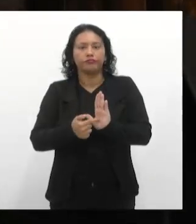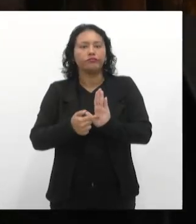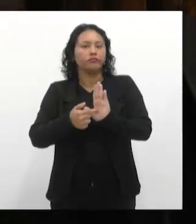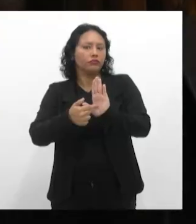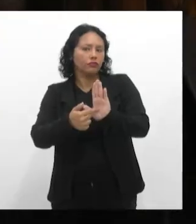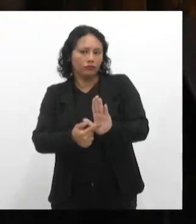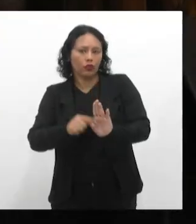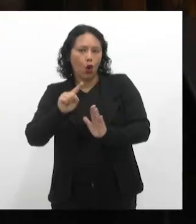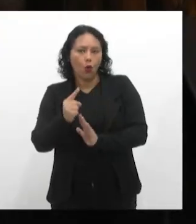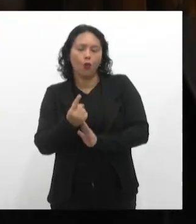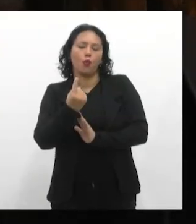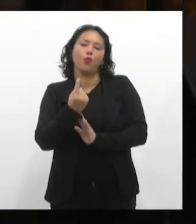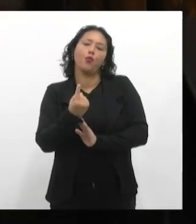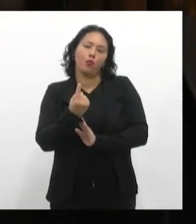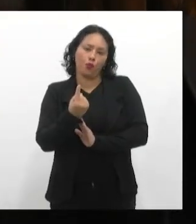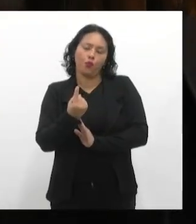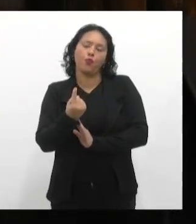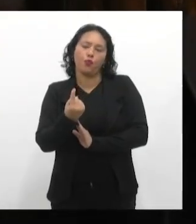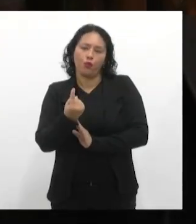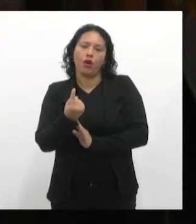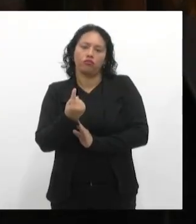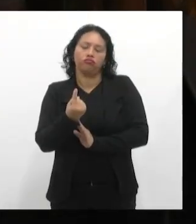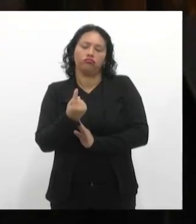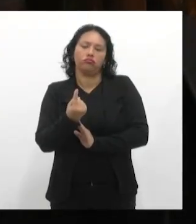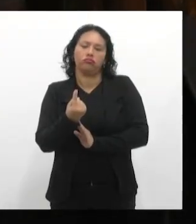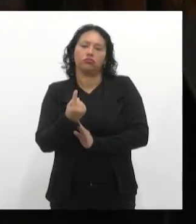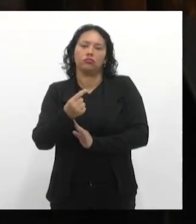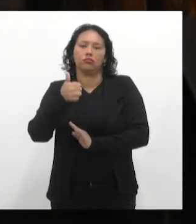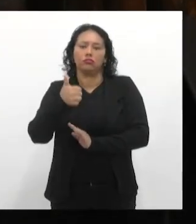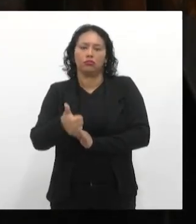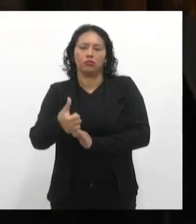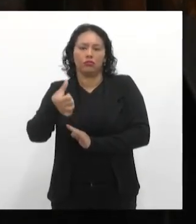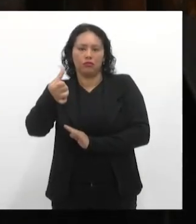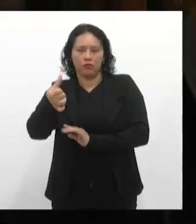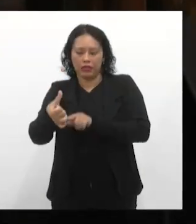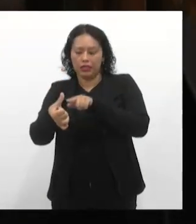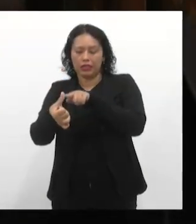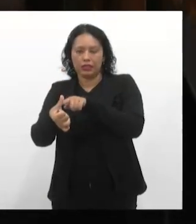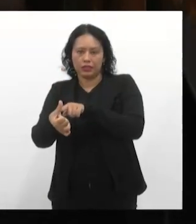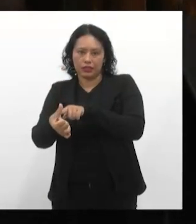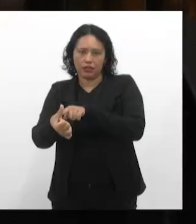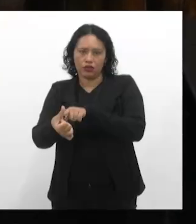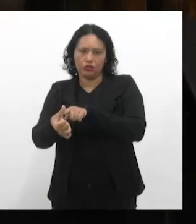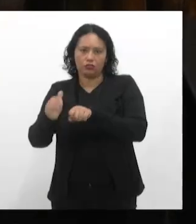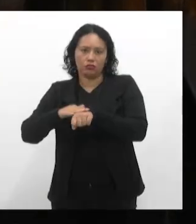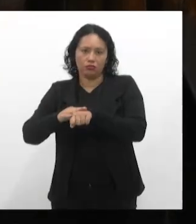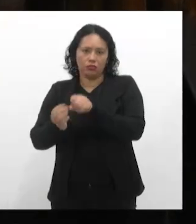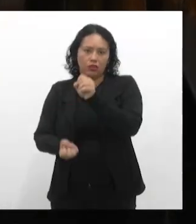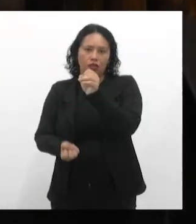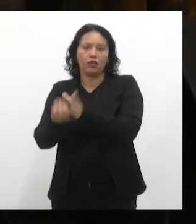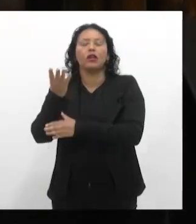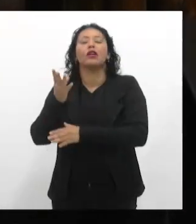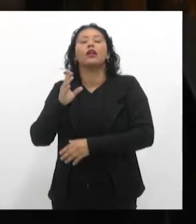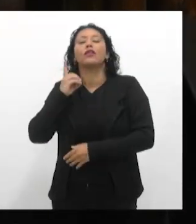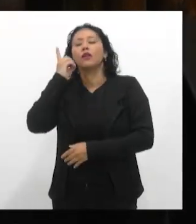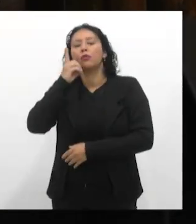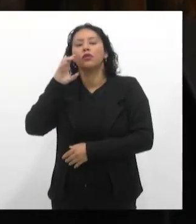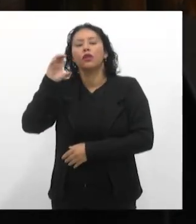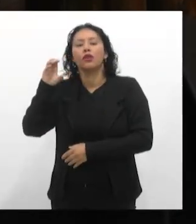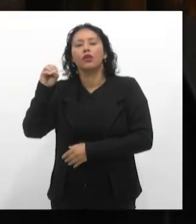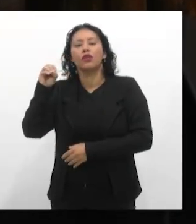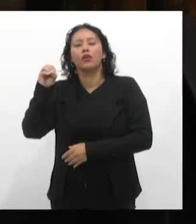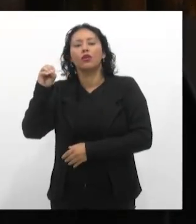destacamos, uma das emendas em destaque é a 16, que é de autoria do deputado Cozolino, que